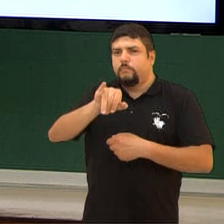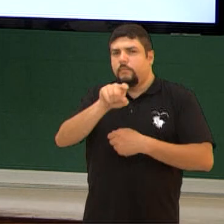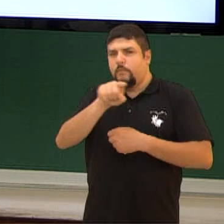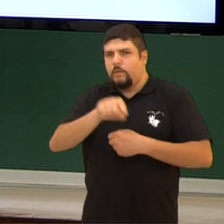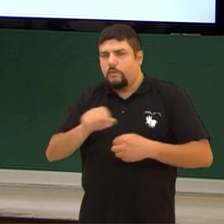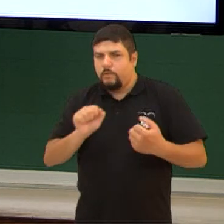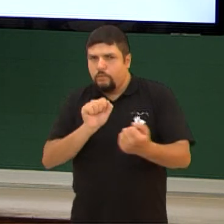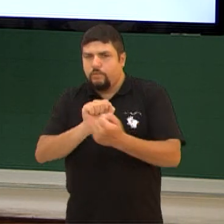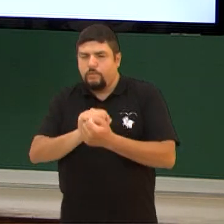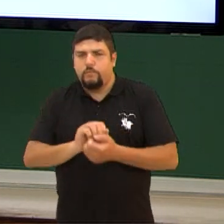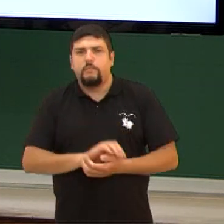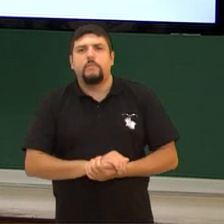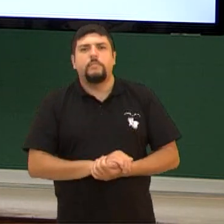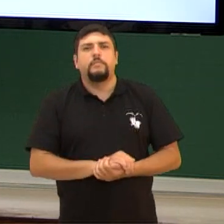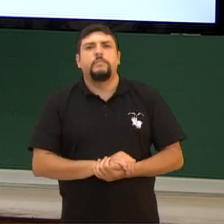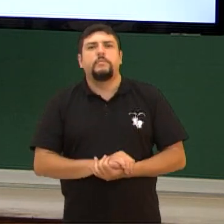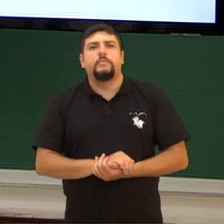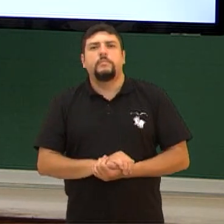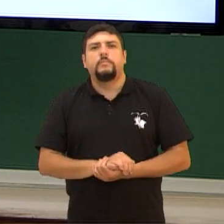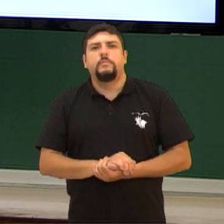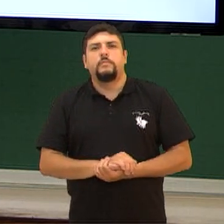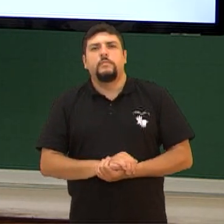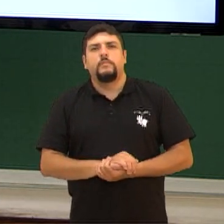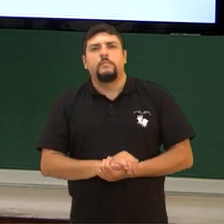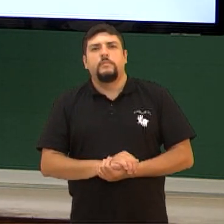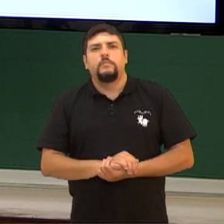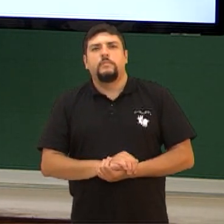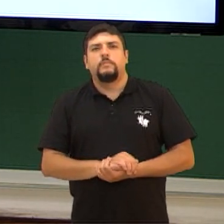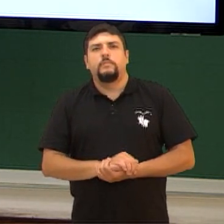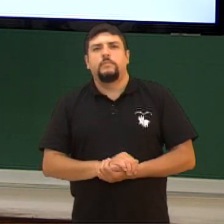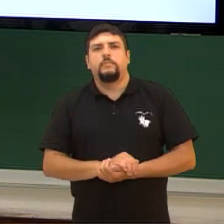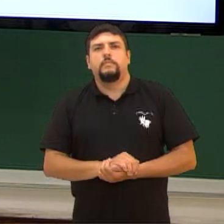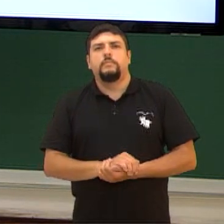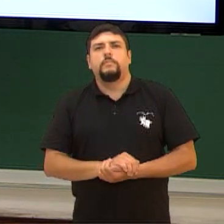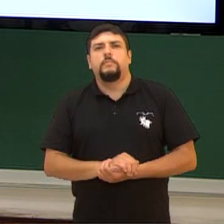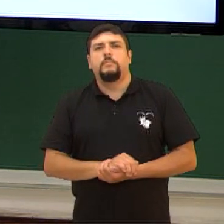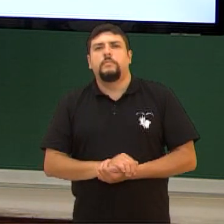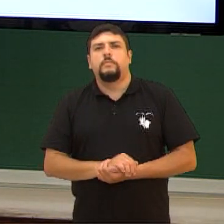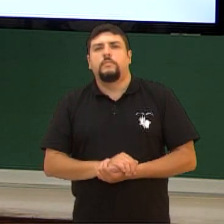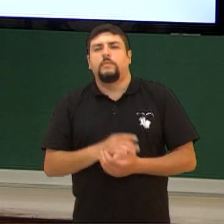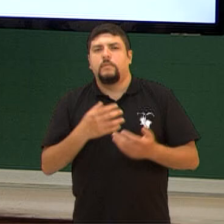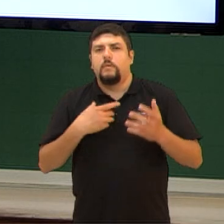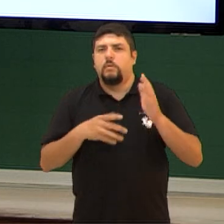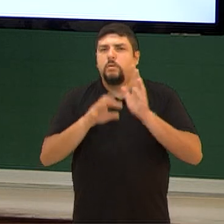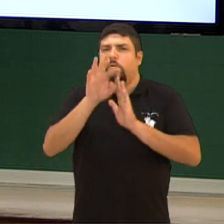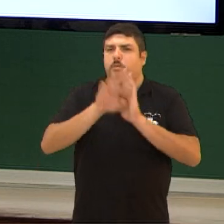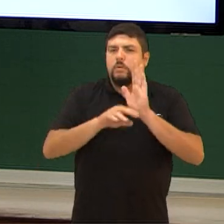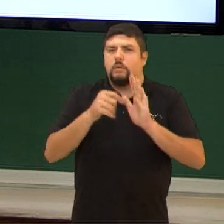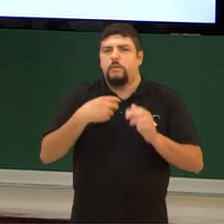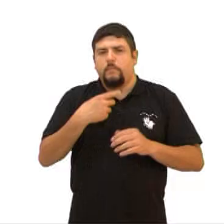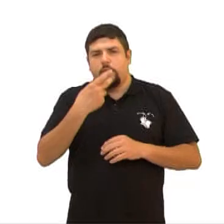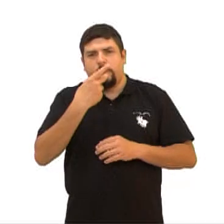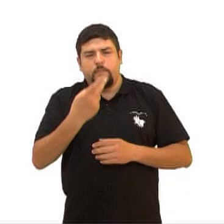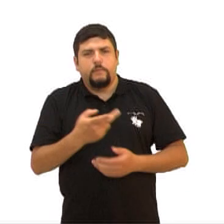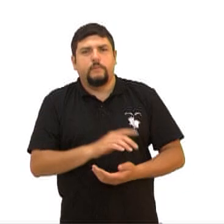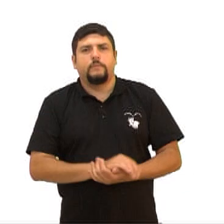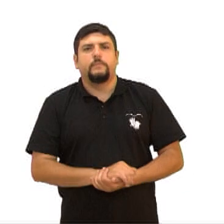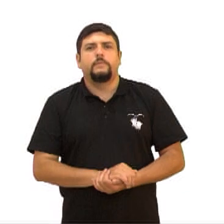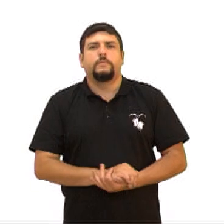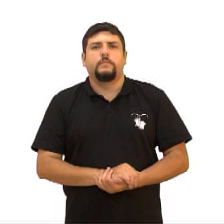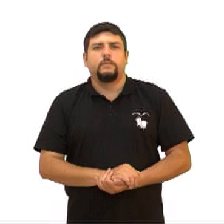Esse daqui nós vamos fazer juntos, tá ok? Então, olha só. Tem um pequeno texto que diz assim, olha. The novel